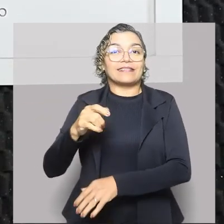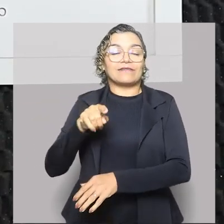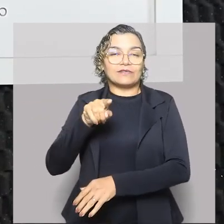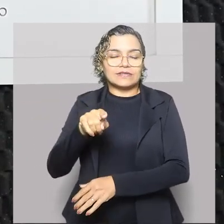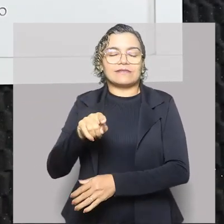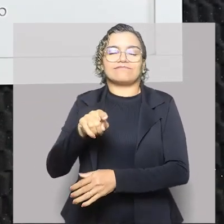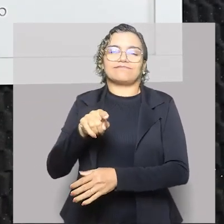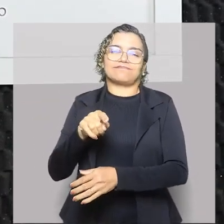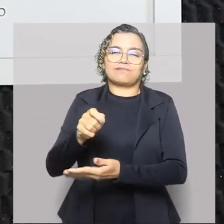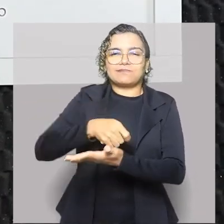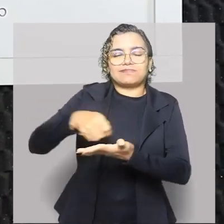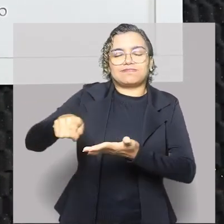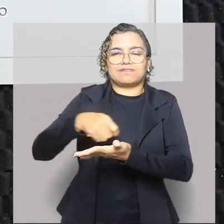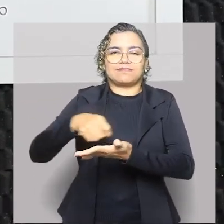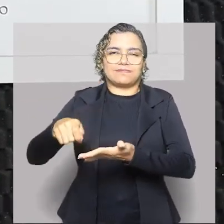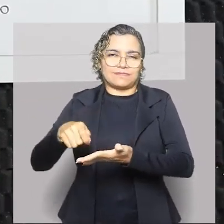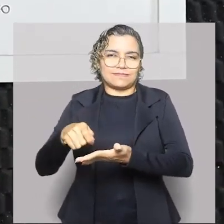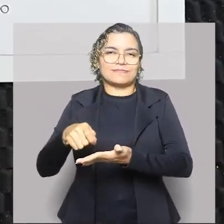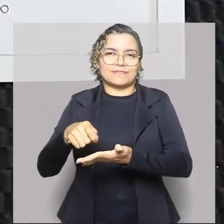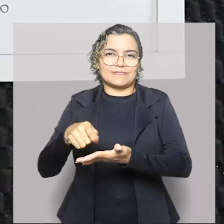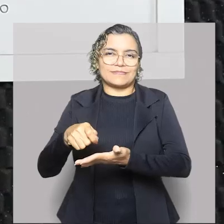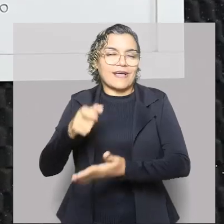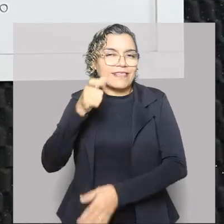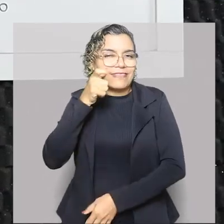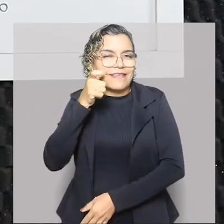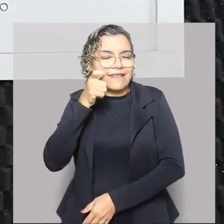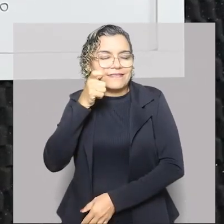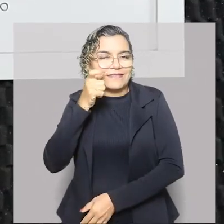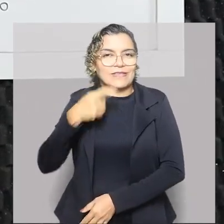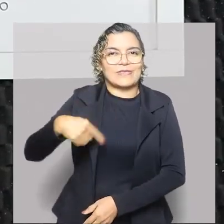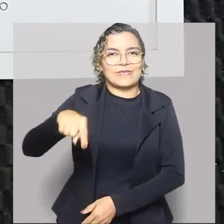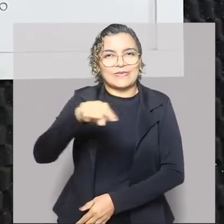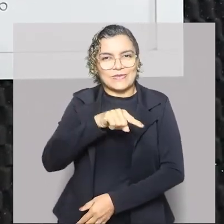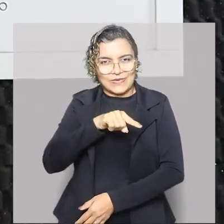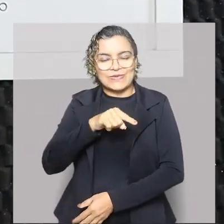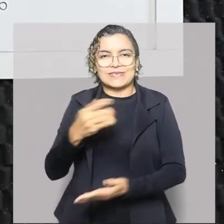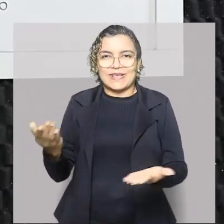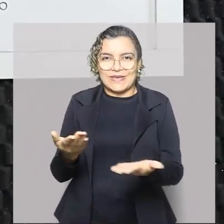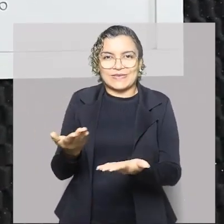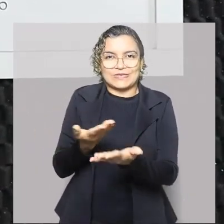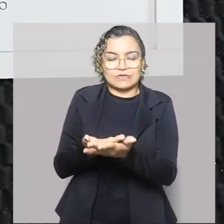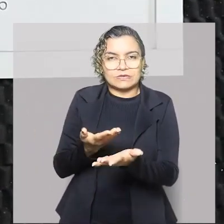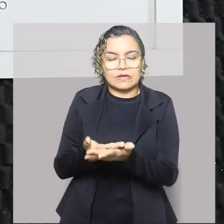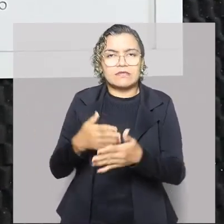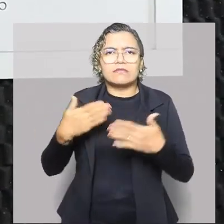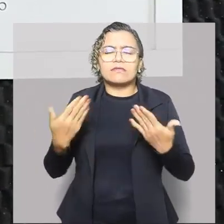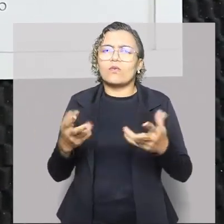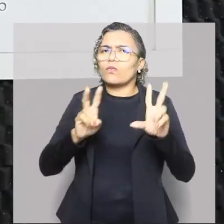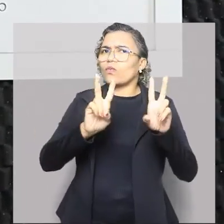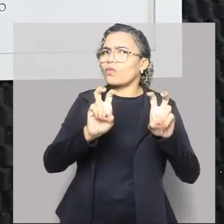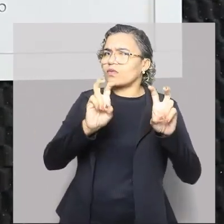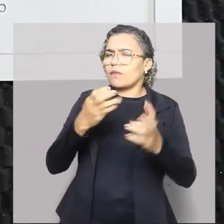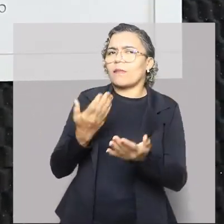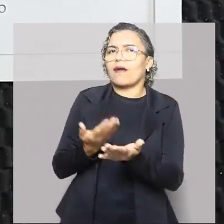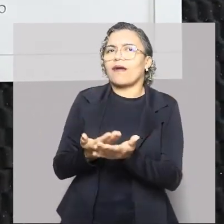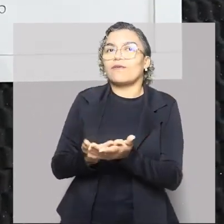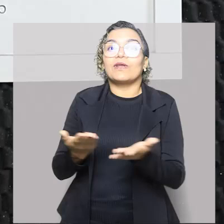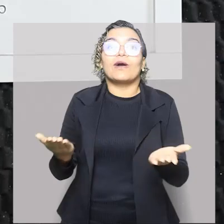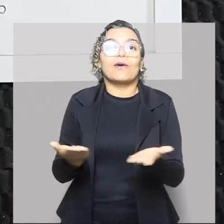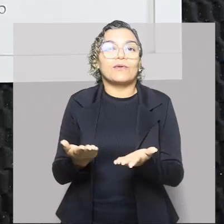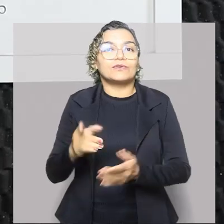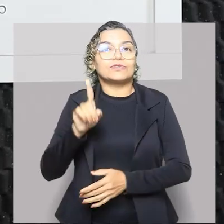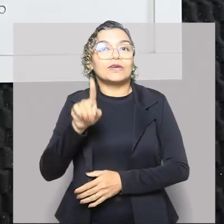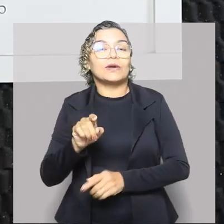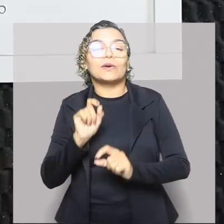tudo que de muito interessante a gente vai partilhar hoje aqui nessa aula. Raíssa, qual vai ser então o tema da nossa aula de hoje? Vai ser